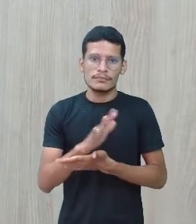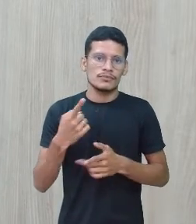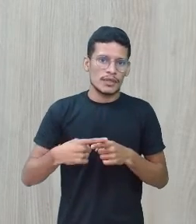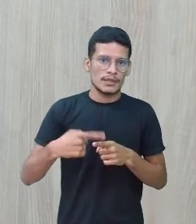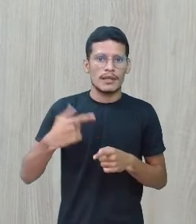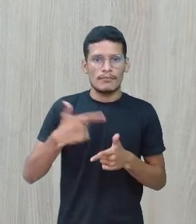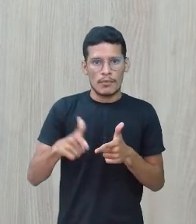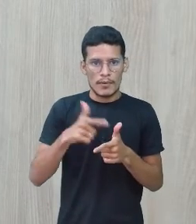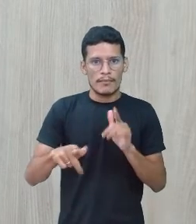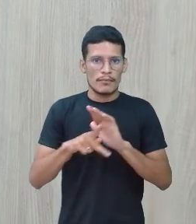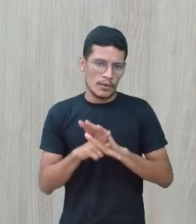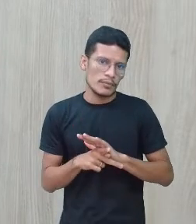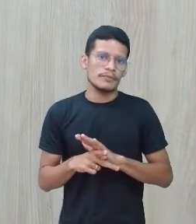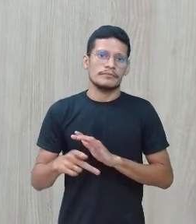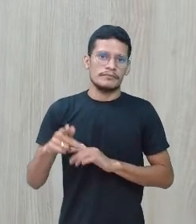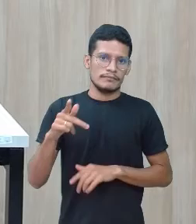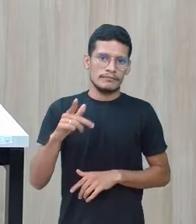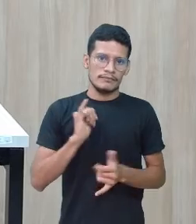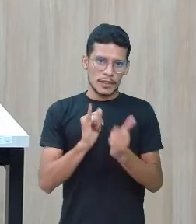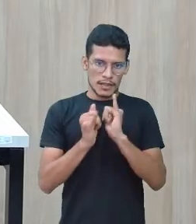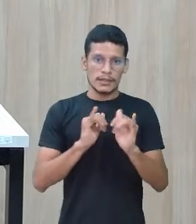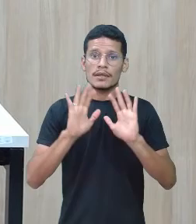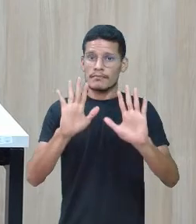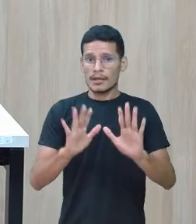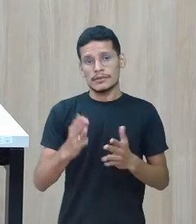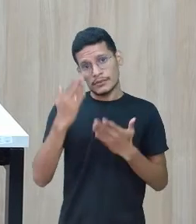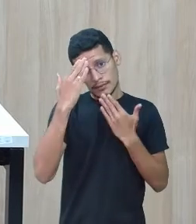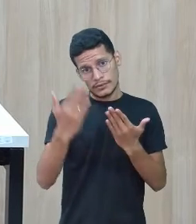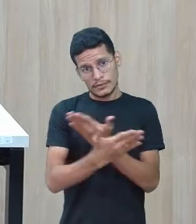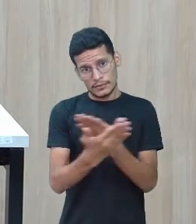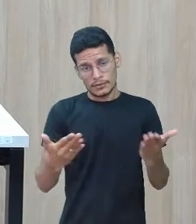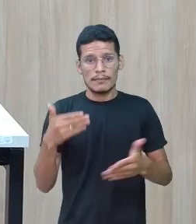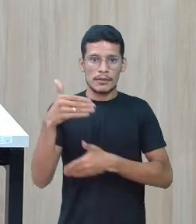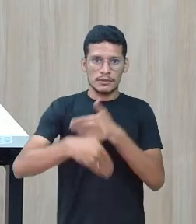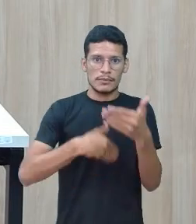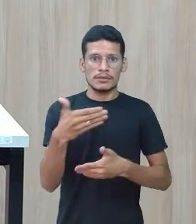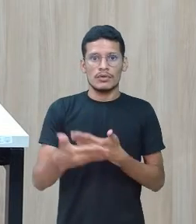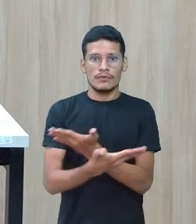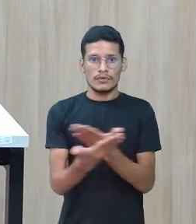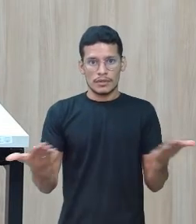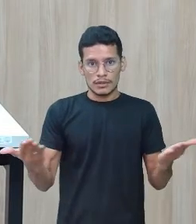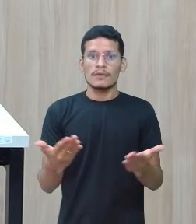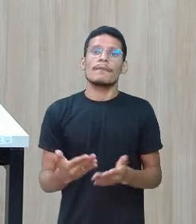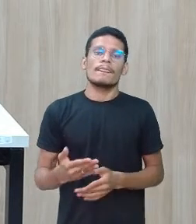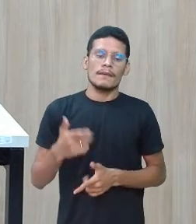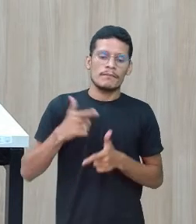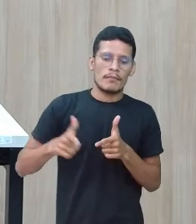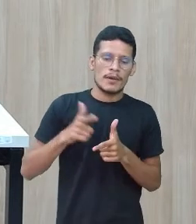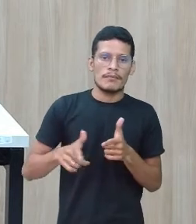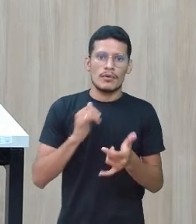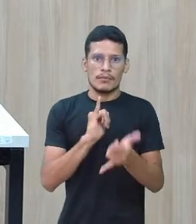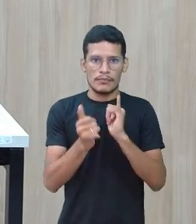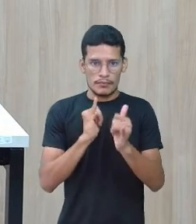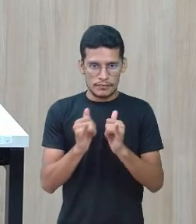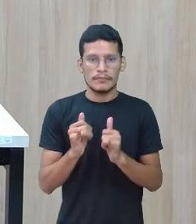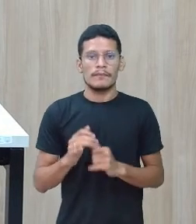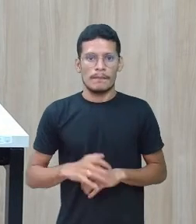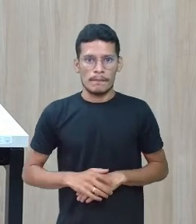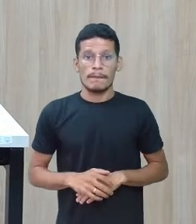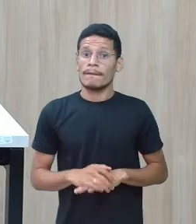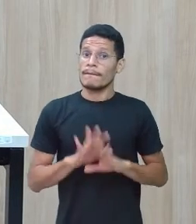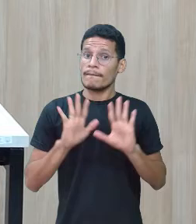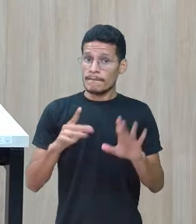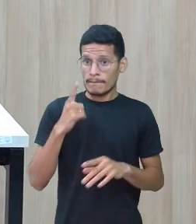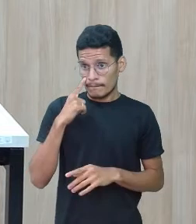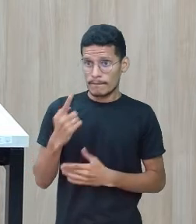com probleminha de conexão. Pronto, gente. Mas aí agradeço já a participação de vocês, pessoal, mesmo com problema de conexão.